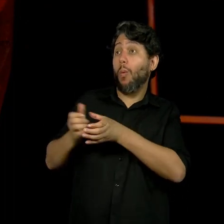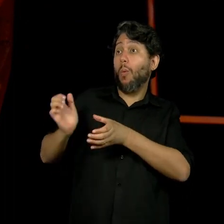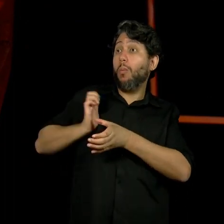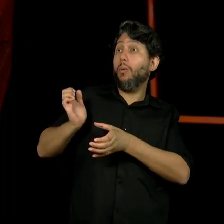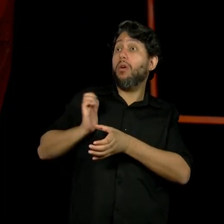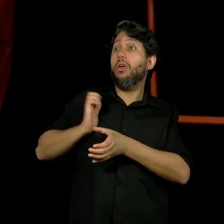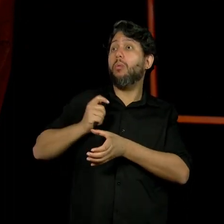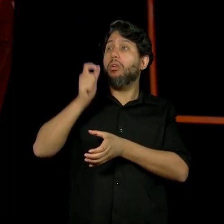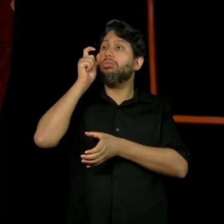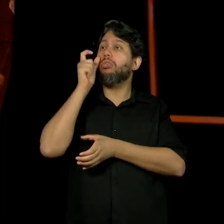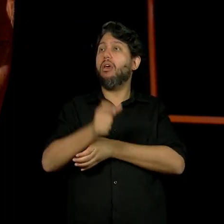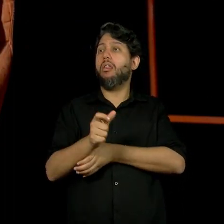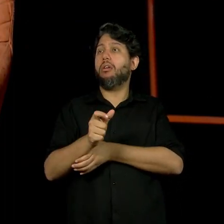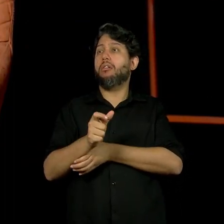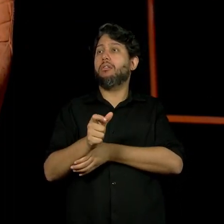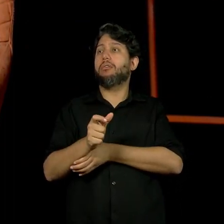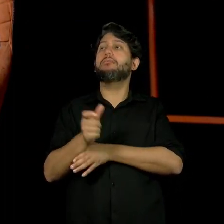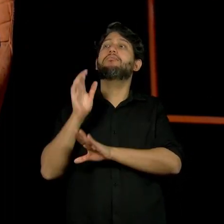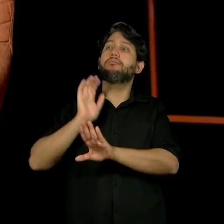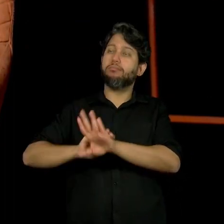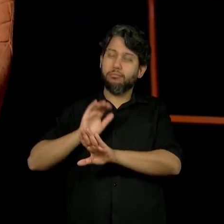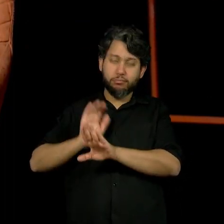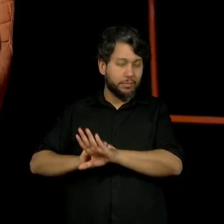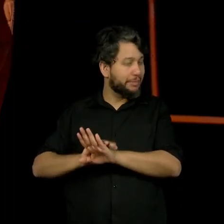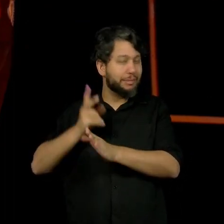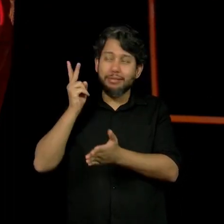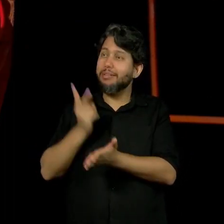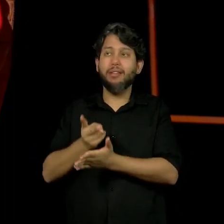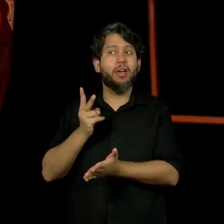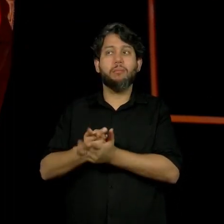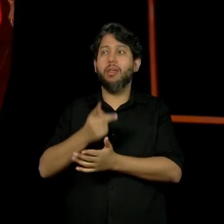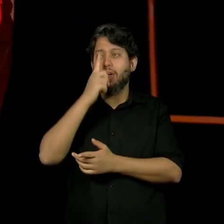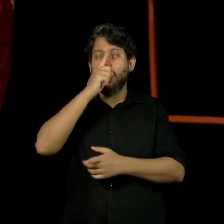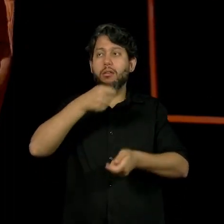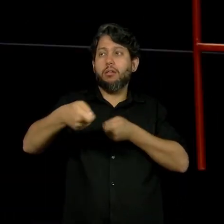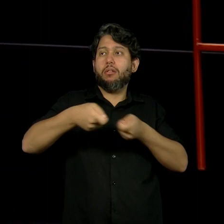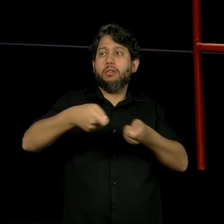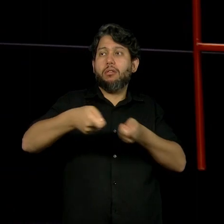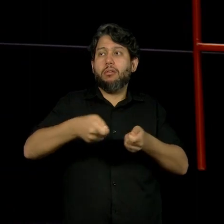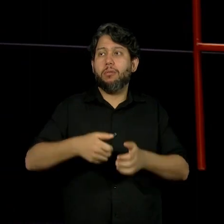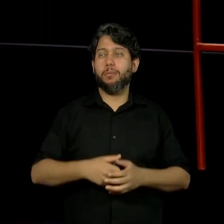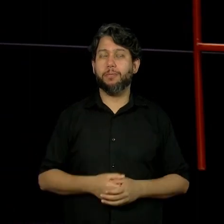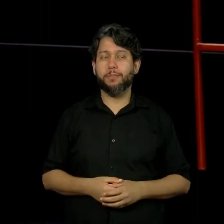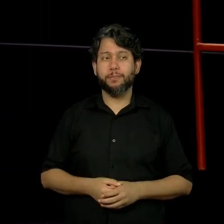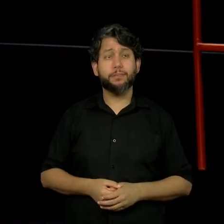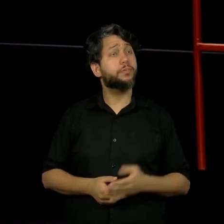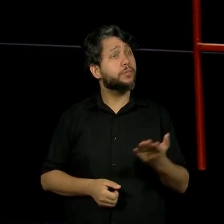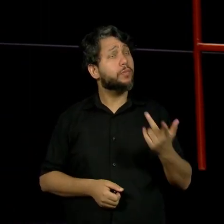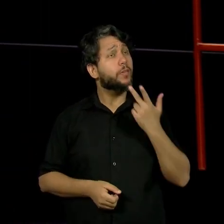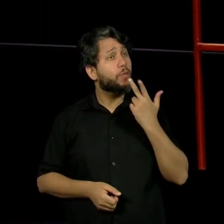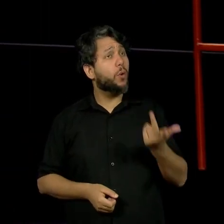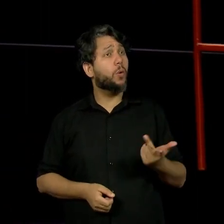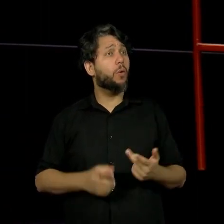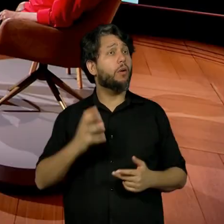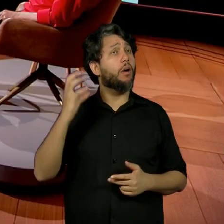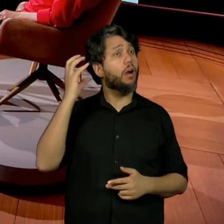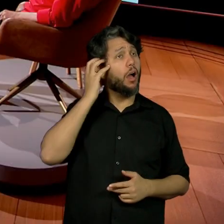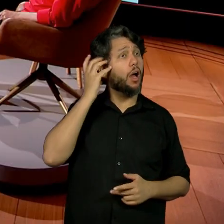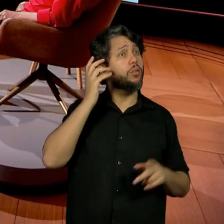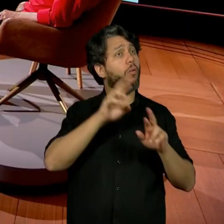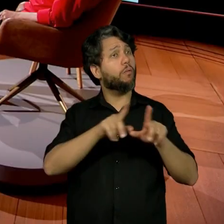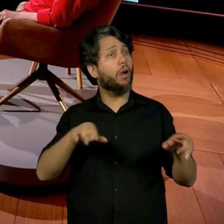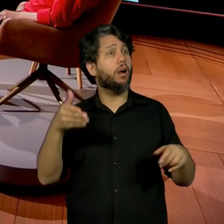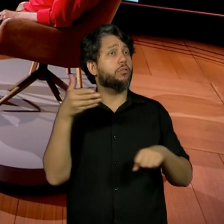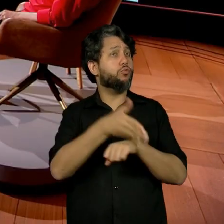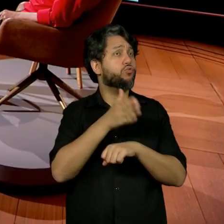quem fatura com a grana, quem mexe com o capital. É isso. Moisés, agora você citou, né, todas as rádios que você passou, Rádio